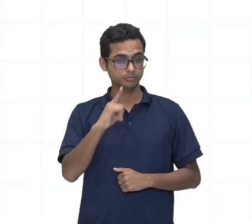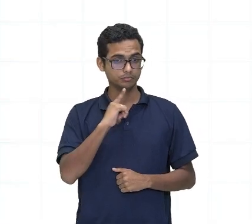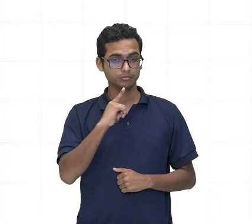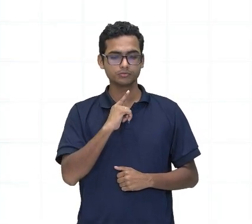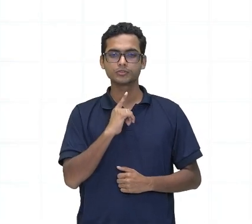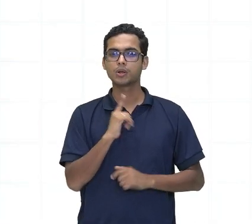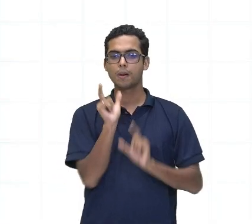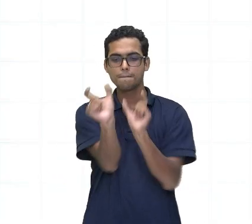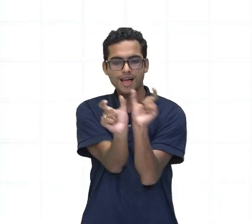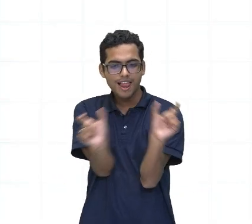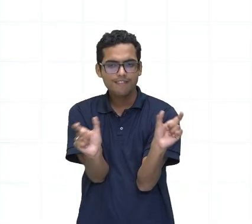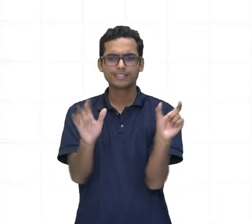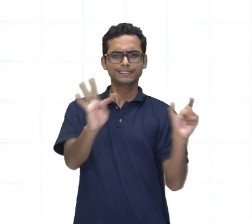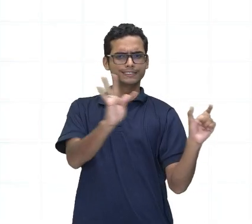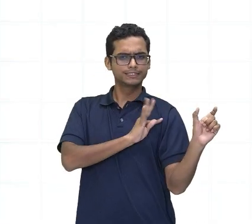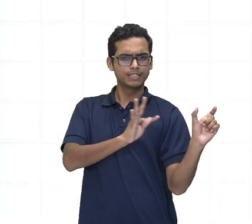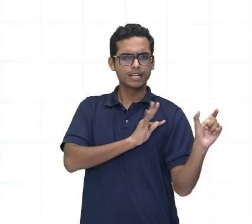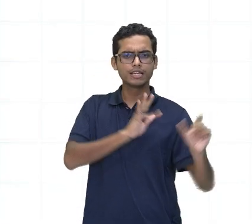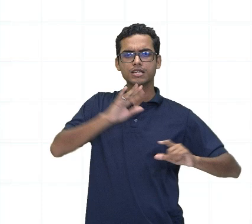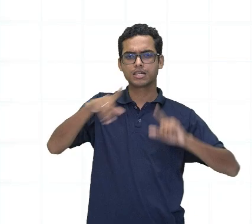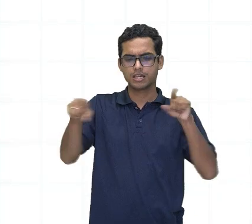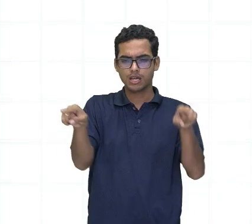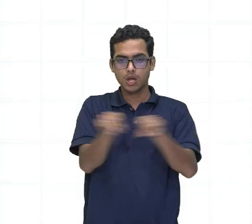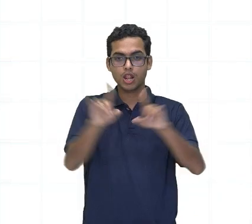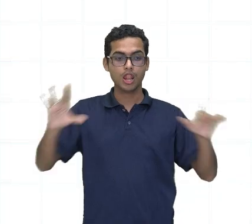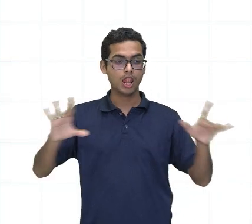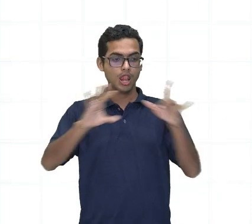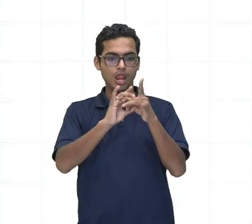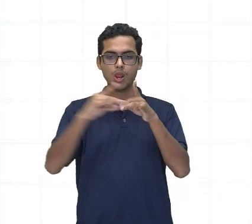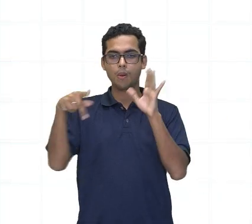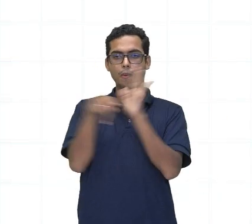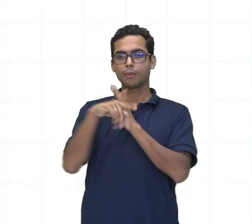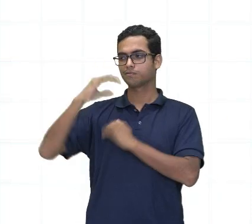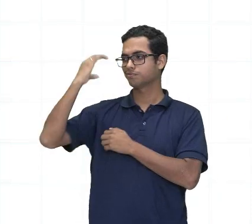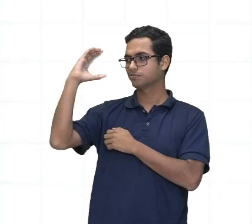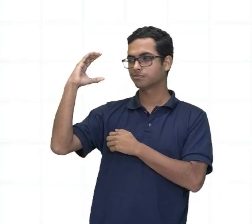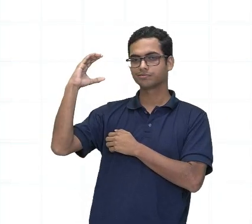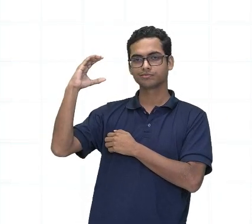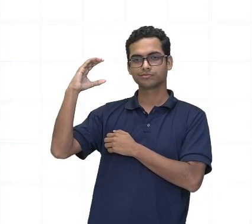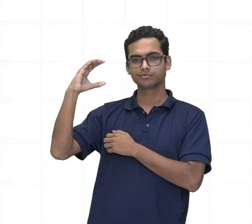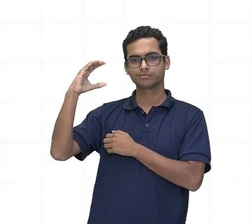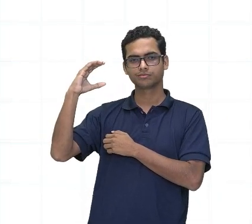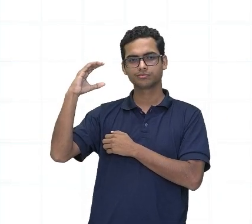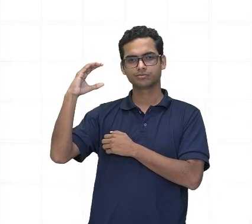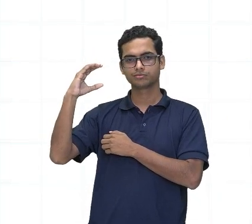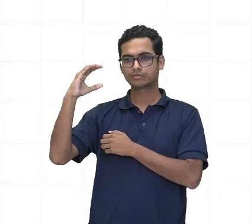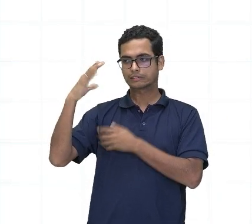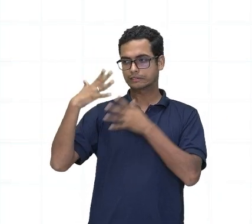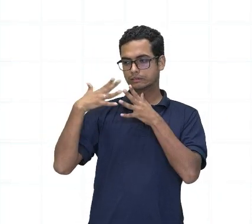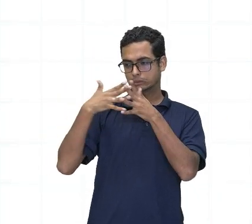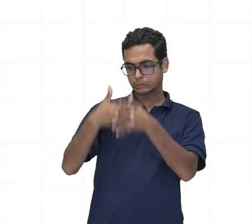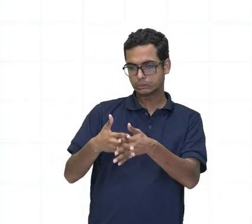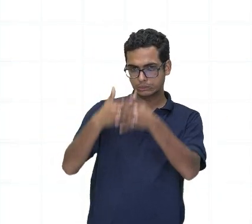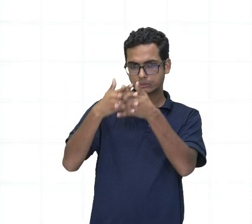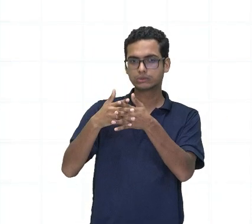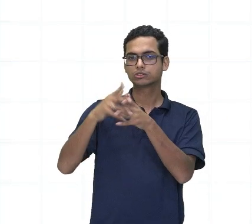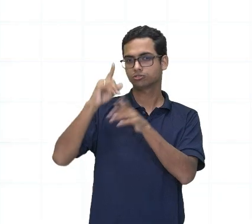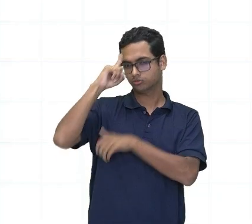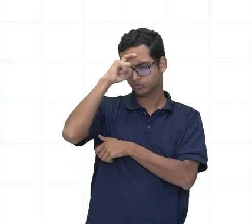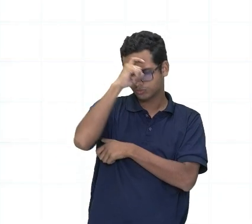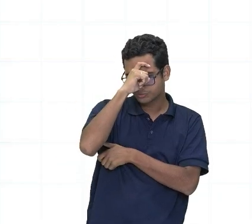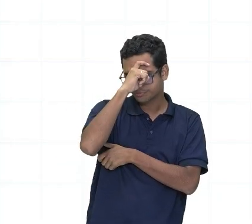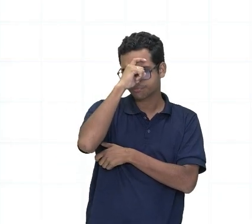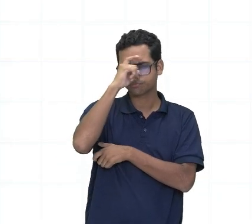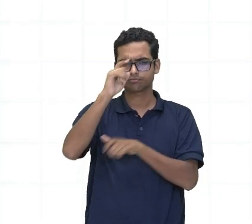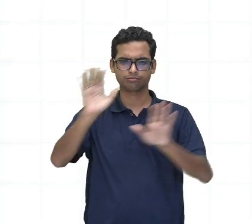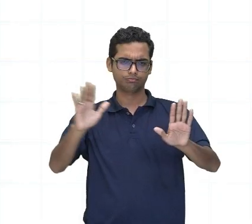termos técnicos ligados à ciência. Ai, professora, mas aí a senhora disse que não pode ser complicado. Vai ter termos técnicos,